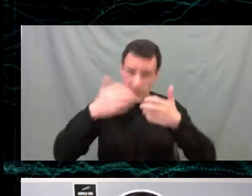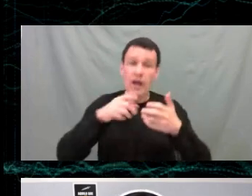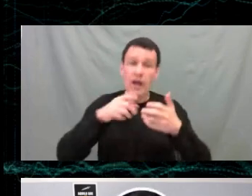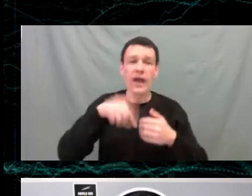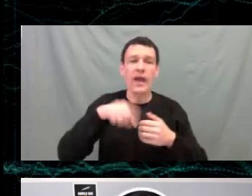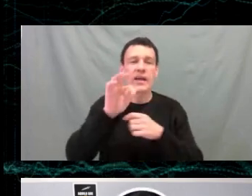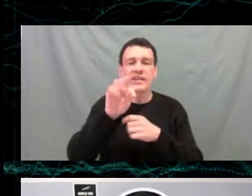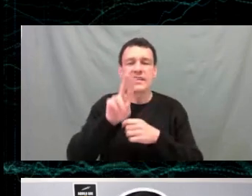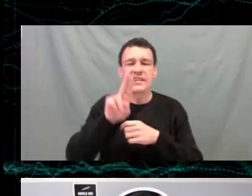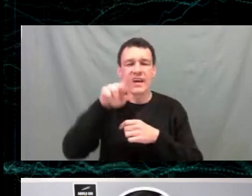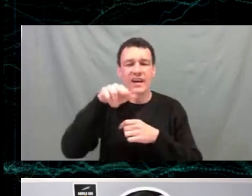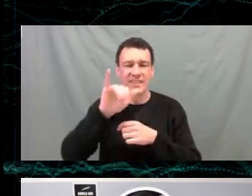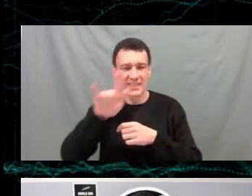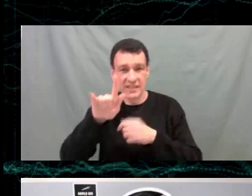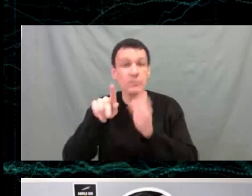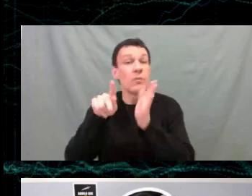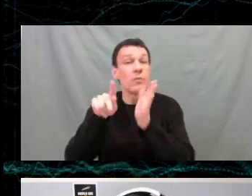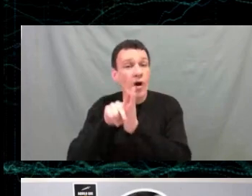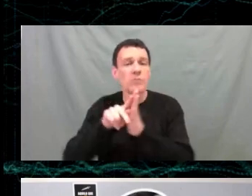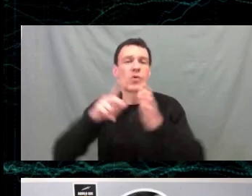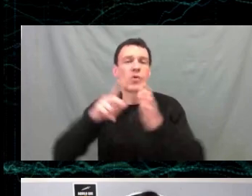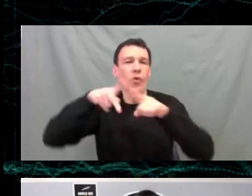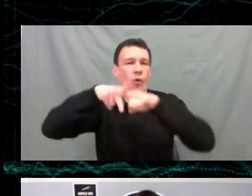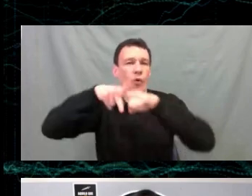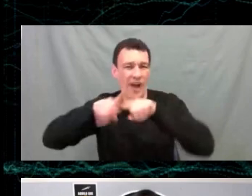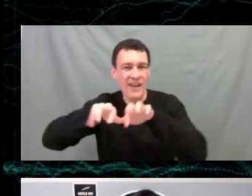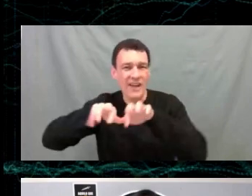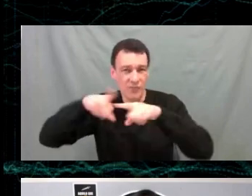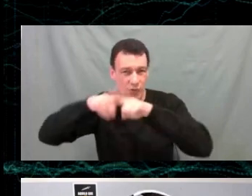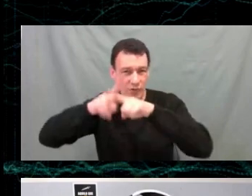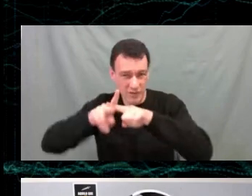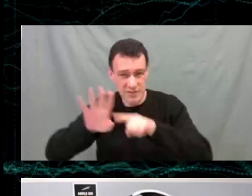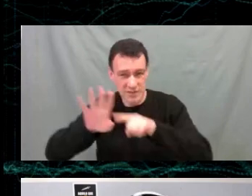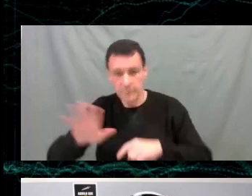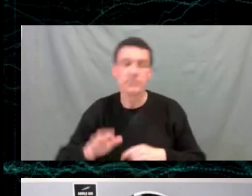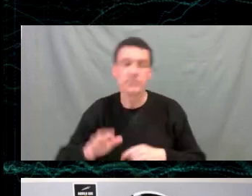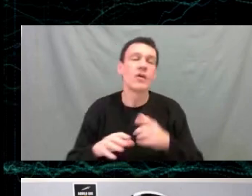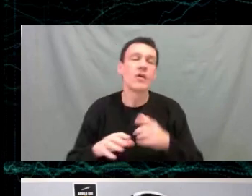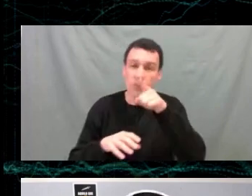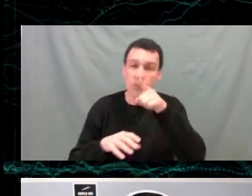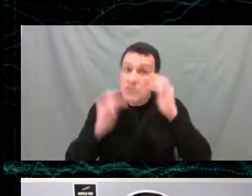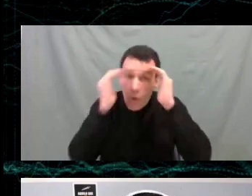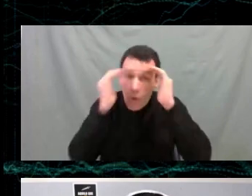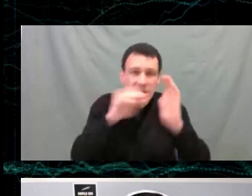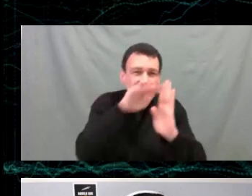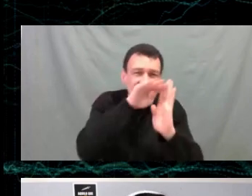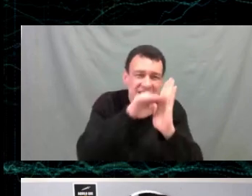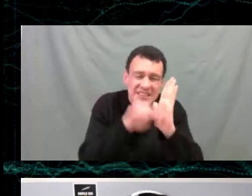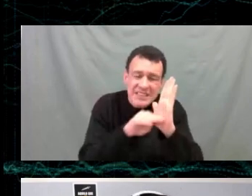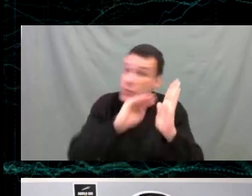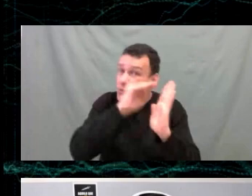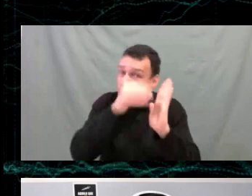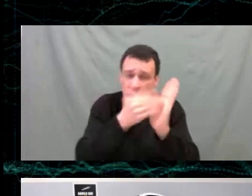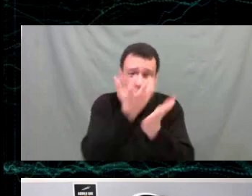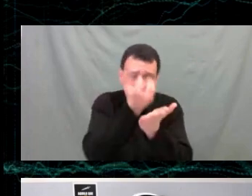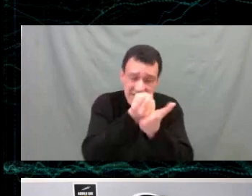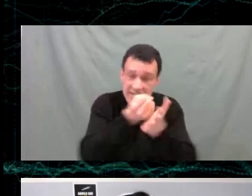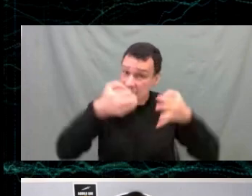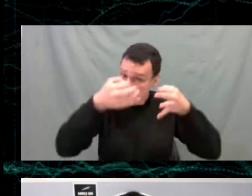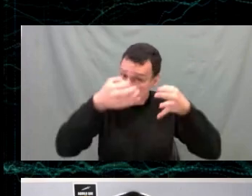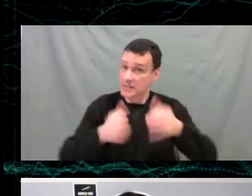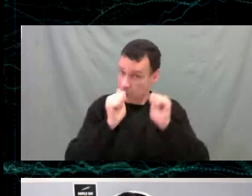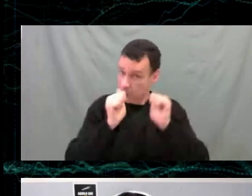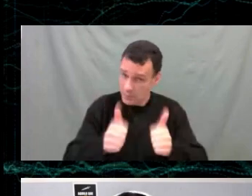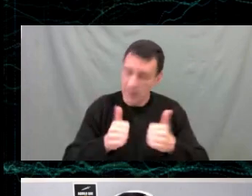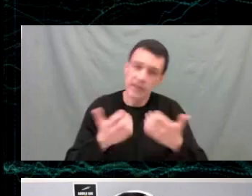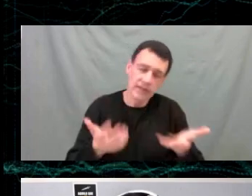ele vem por padrão, ele vem com os valores default, então, o máximo que você faz, quando você segue os procedimentos das Zabbix para instalar, ele fala assim, ah, tu